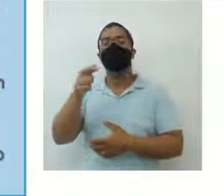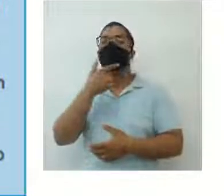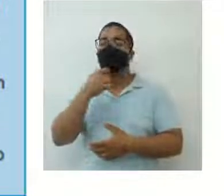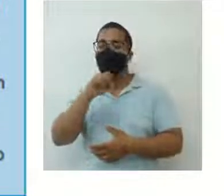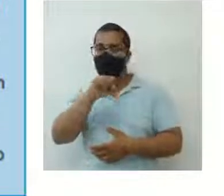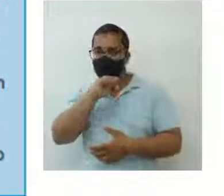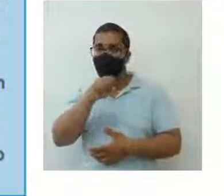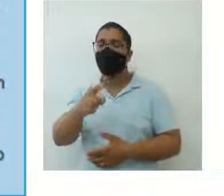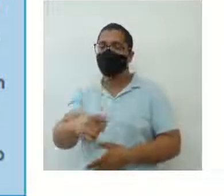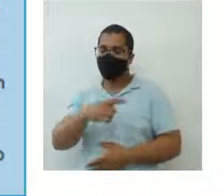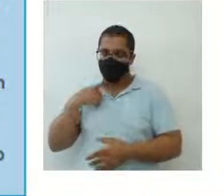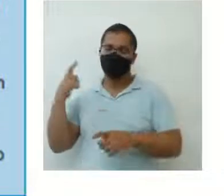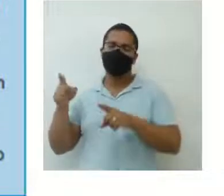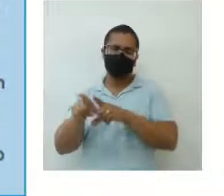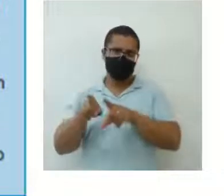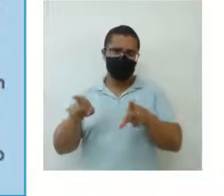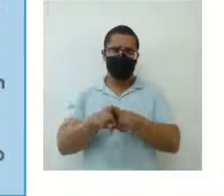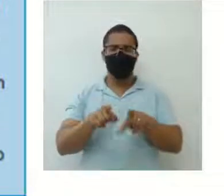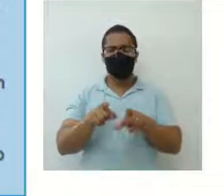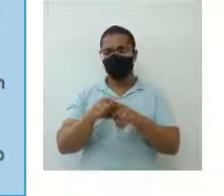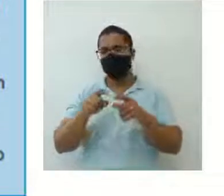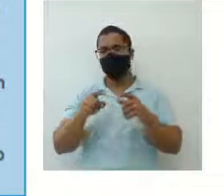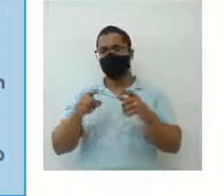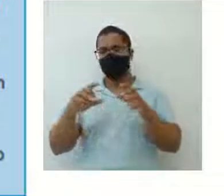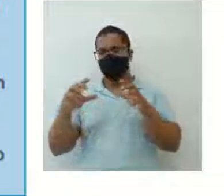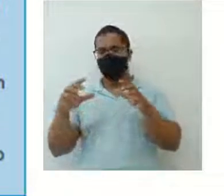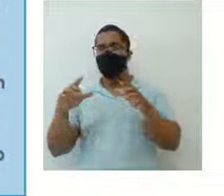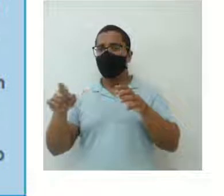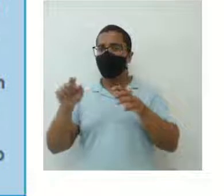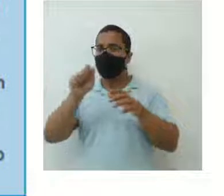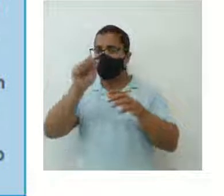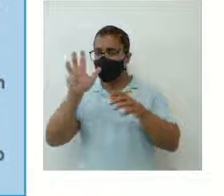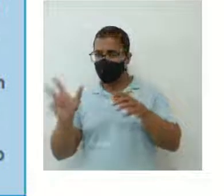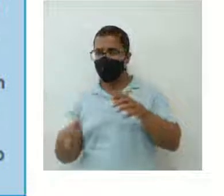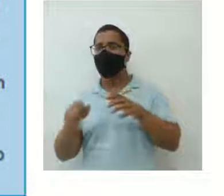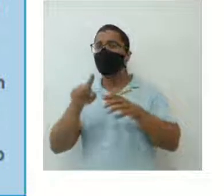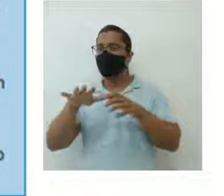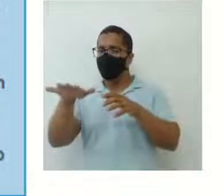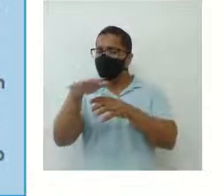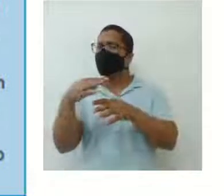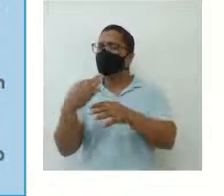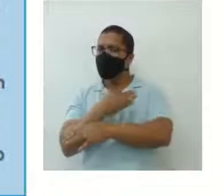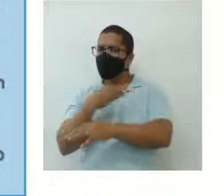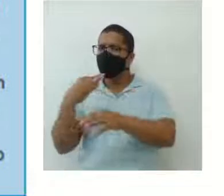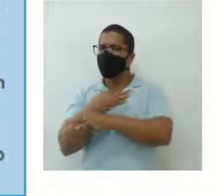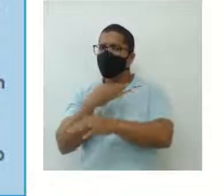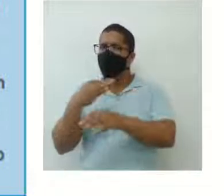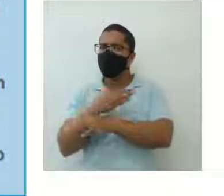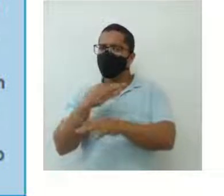na realidade, uma resistência dos africanos, né, que foram contidos